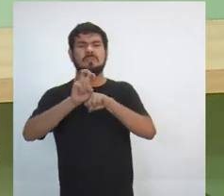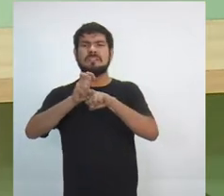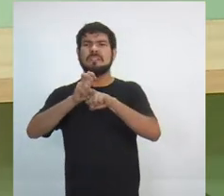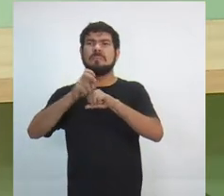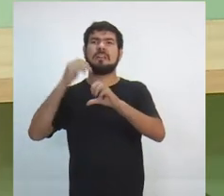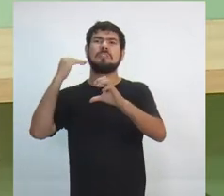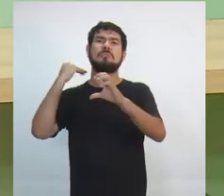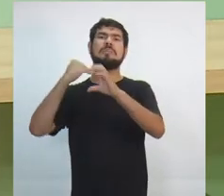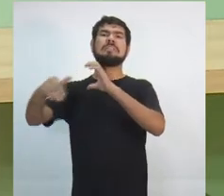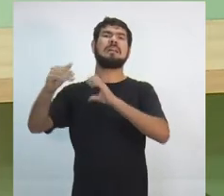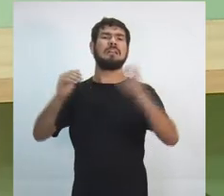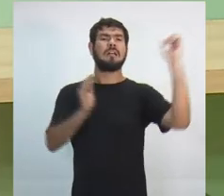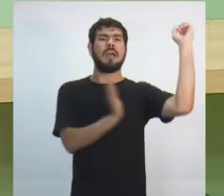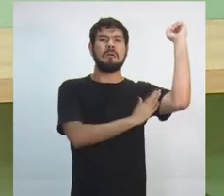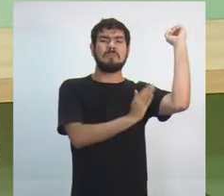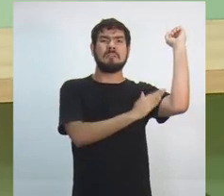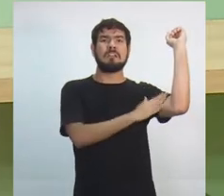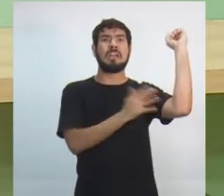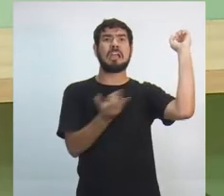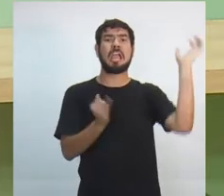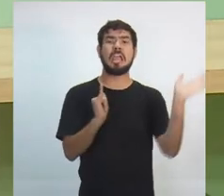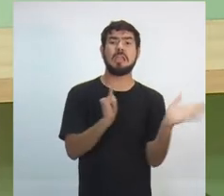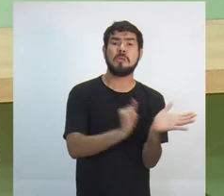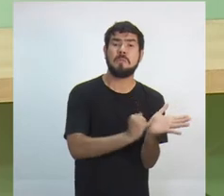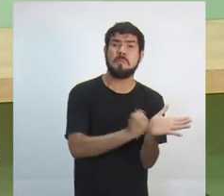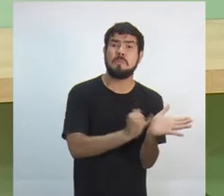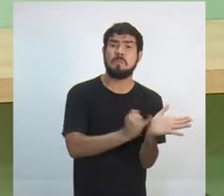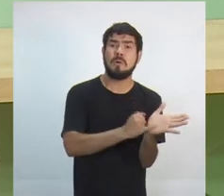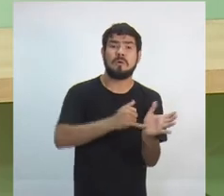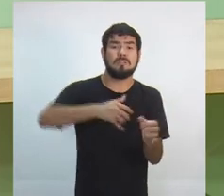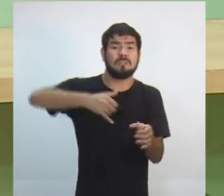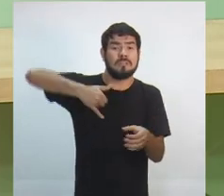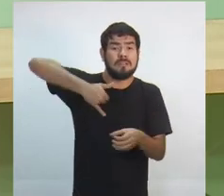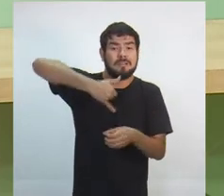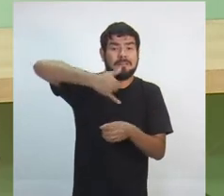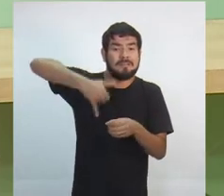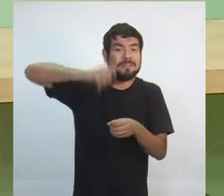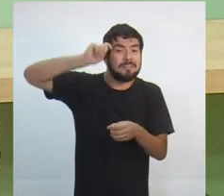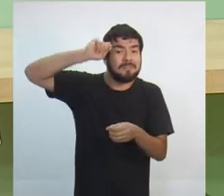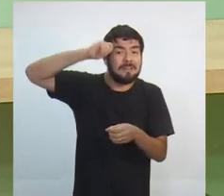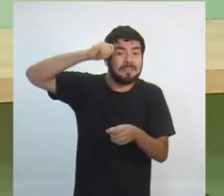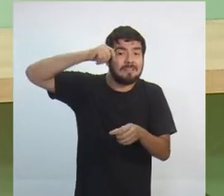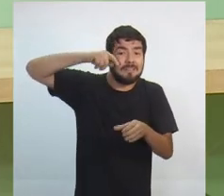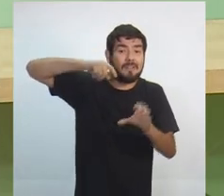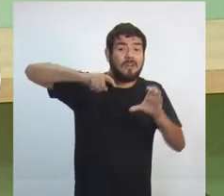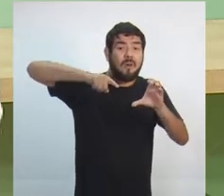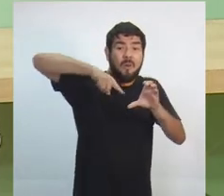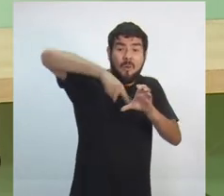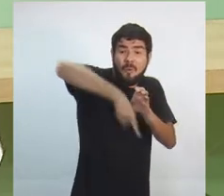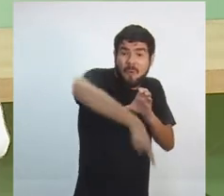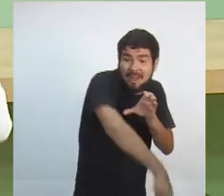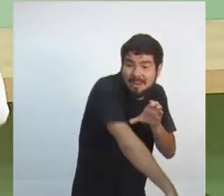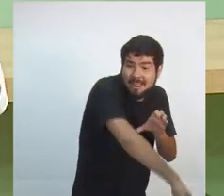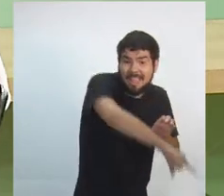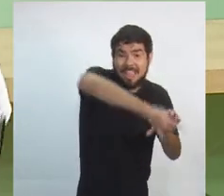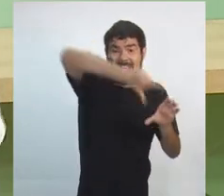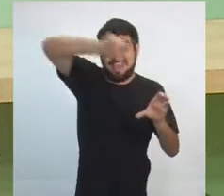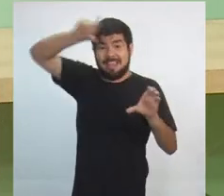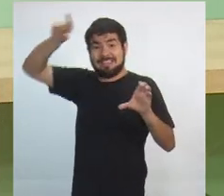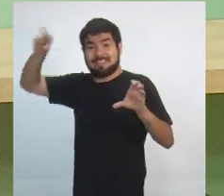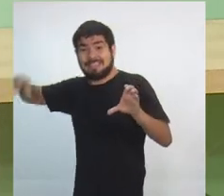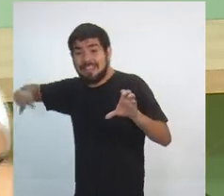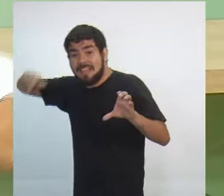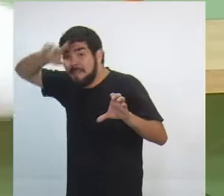governador Amazonino Mendes que quer tributar a Petrobras do gás que sai de Urucu para Manaus. Isso certamente vai aumentar a